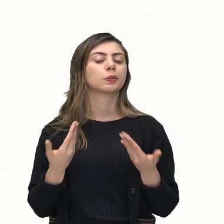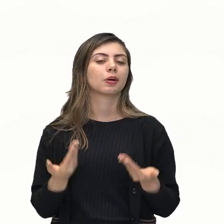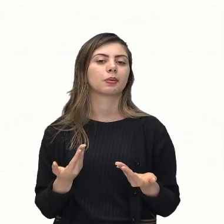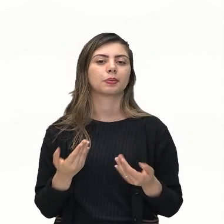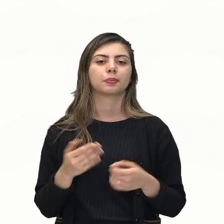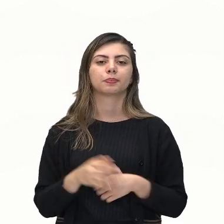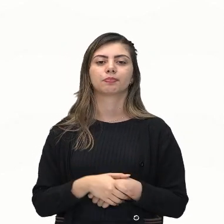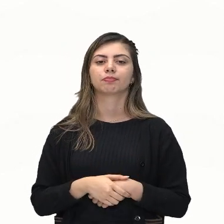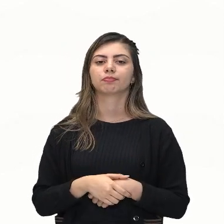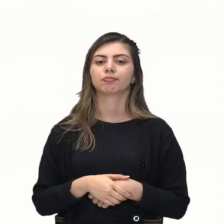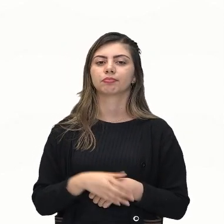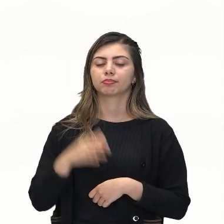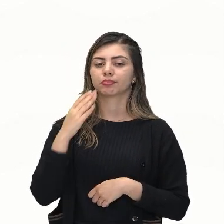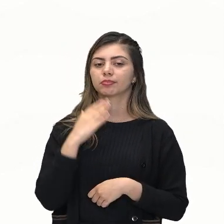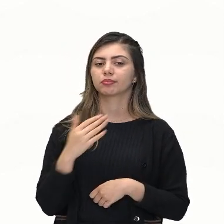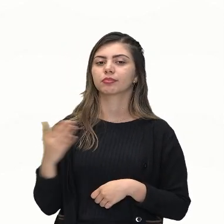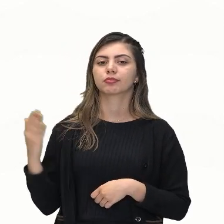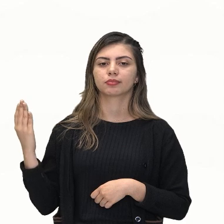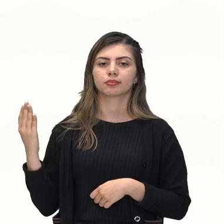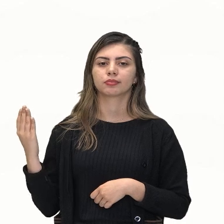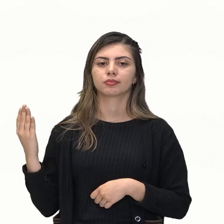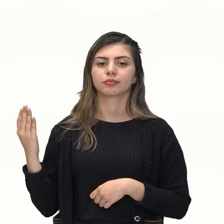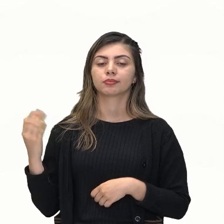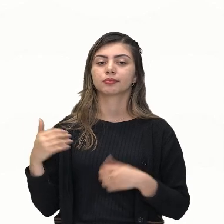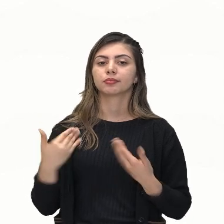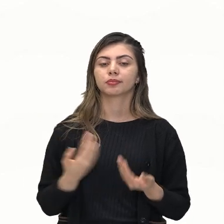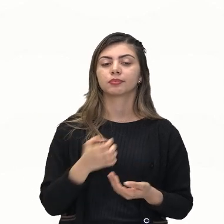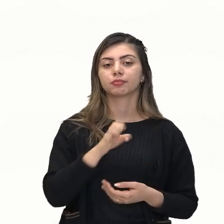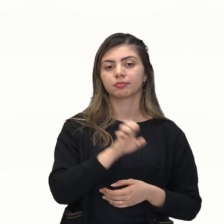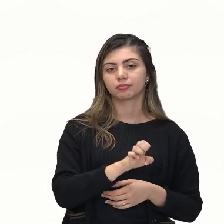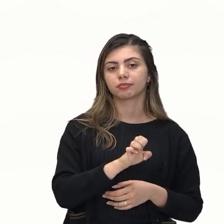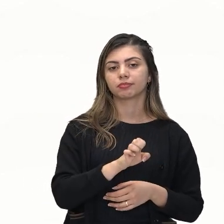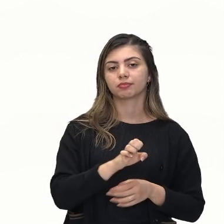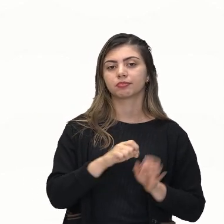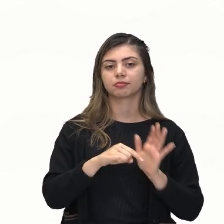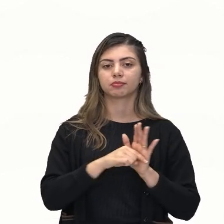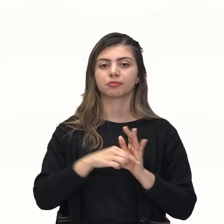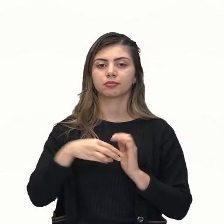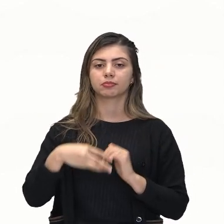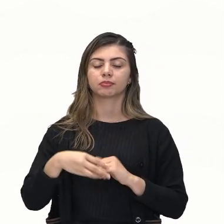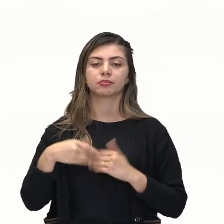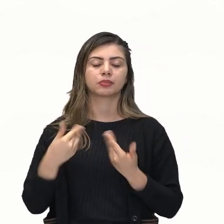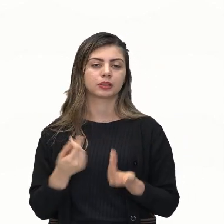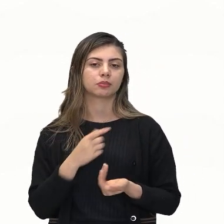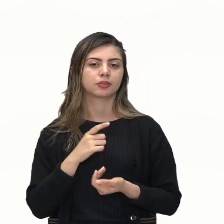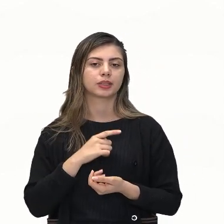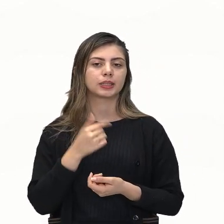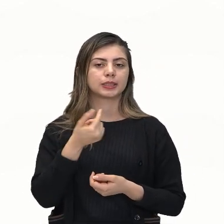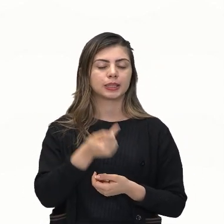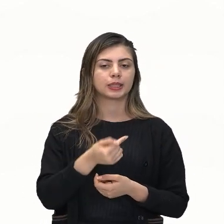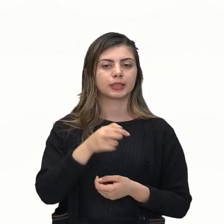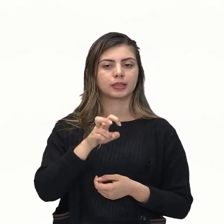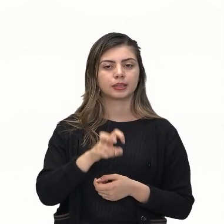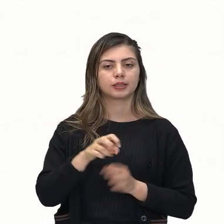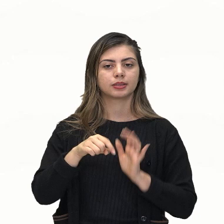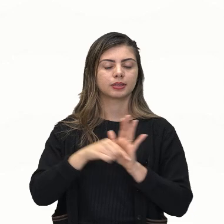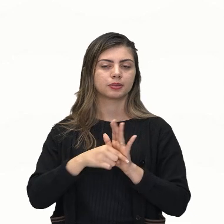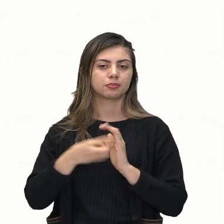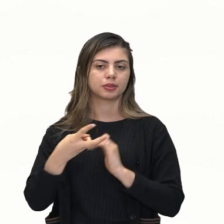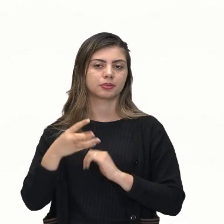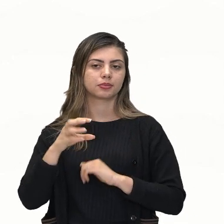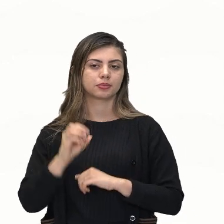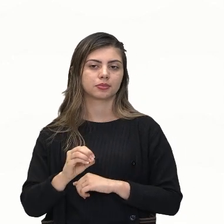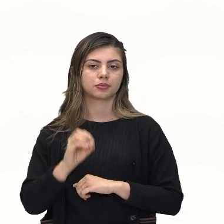ó. Enfermeiros menos médicos. Nós temos 75 enfermeiros menos 30